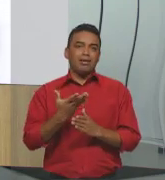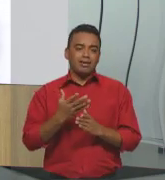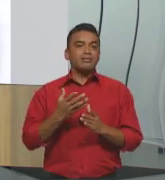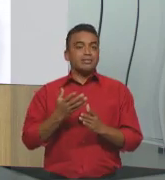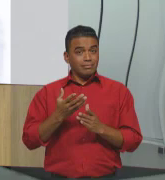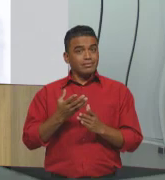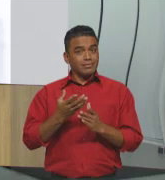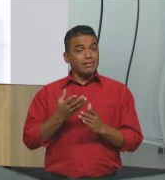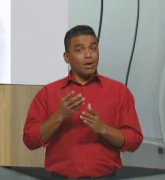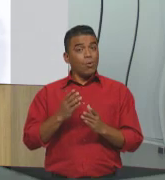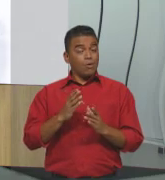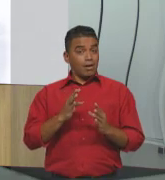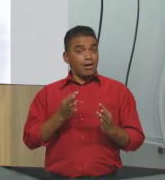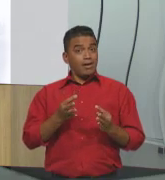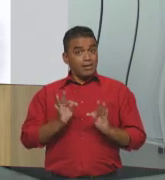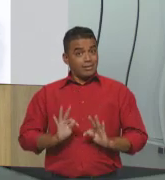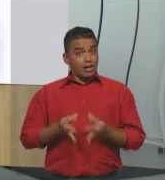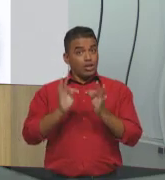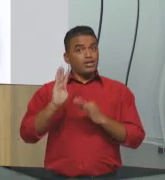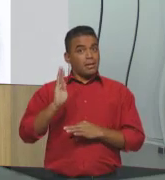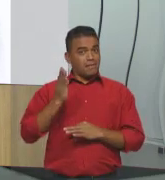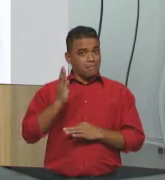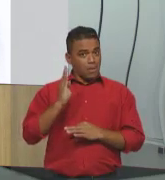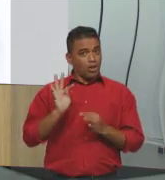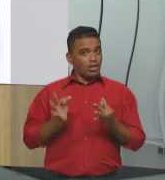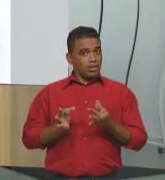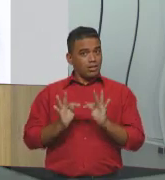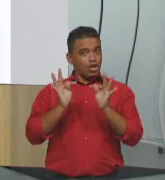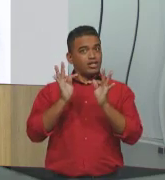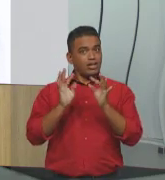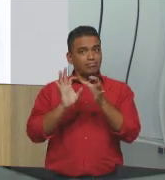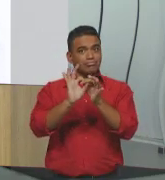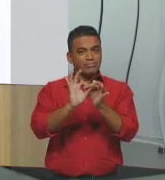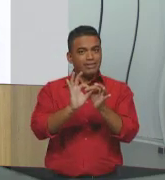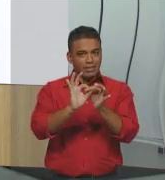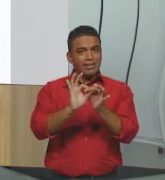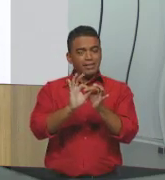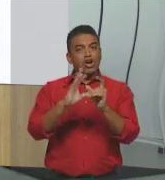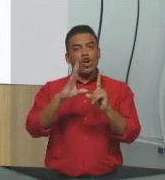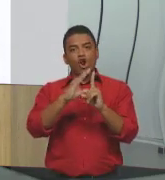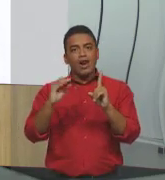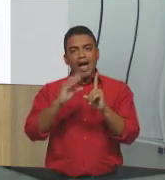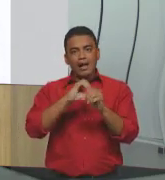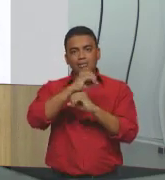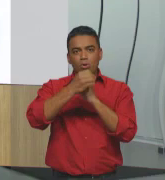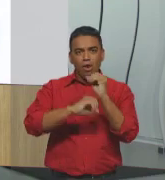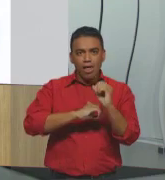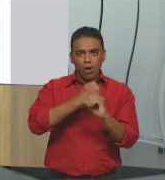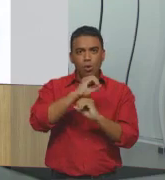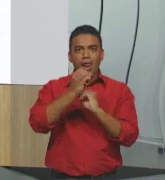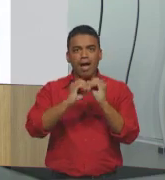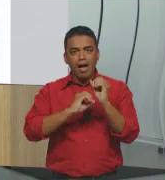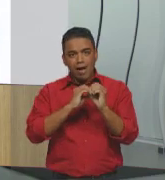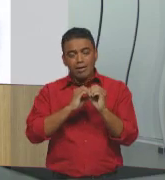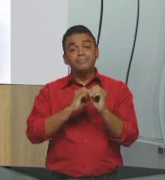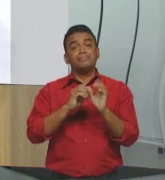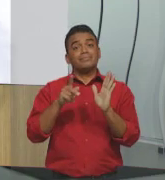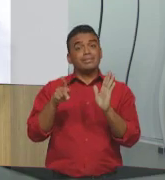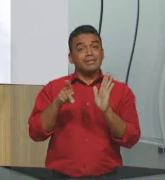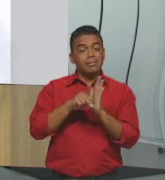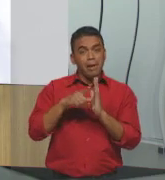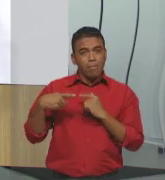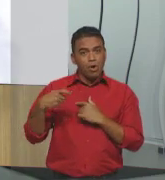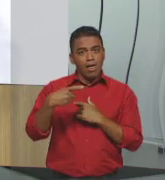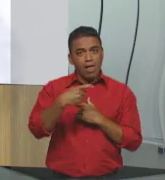ajudando. Então isso foi um tipo de clonagem molecular e um tipo então de ser